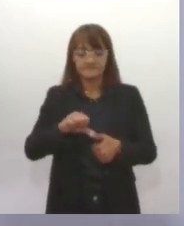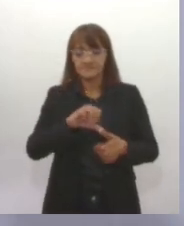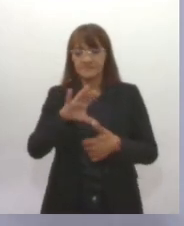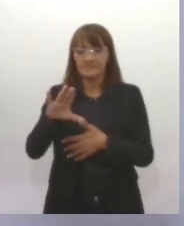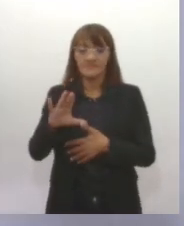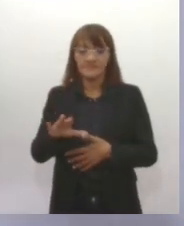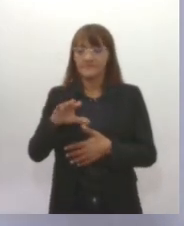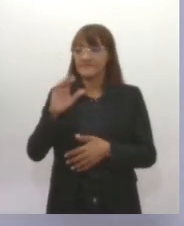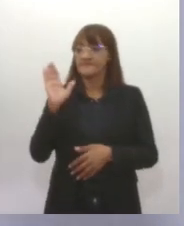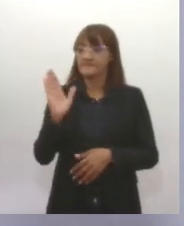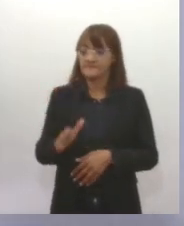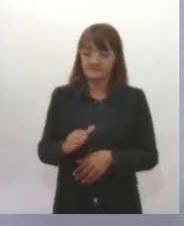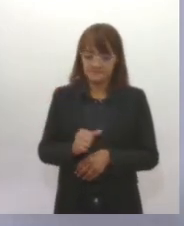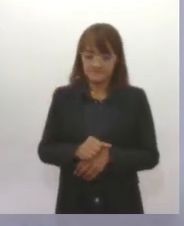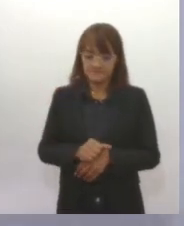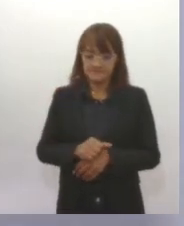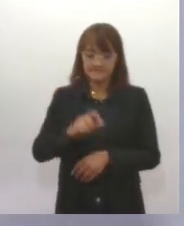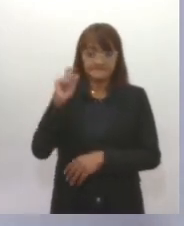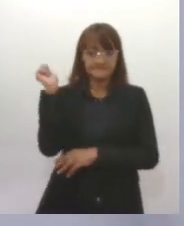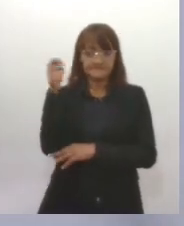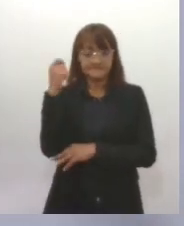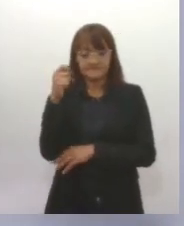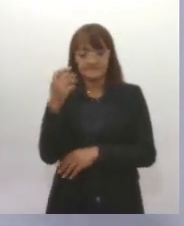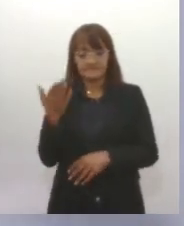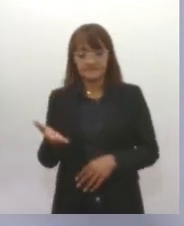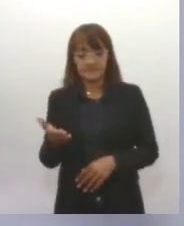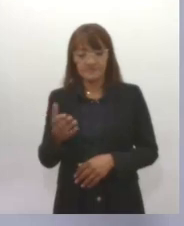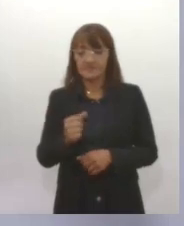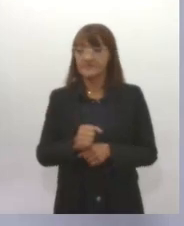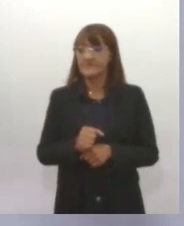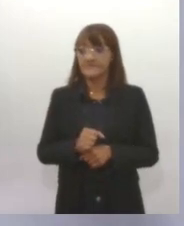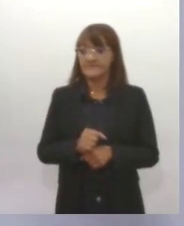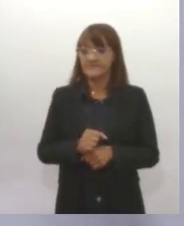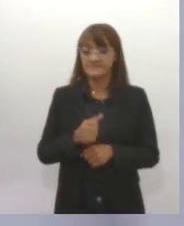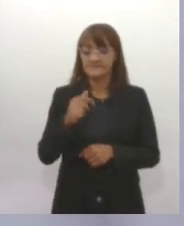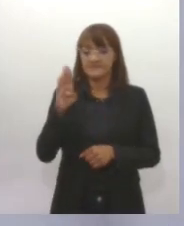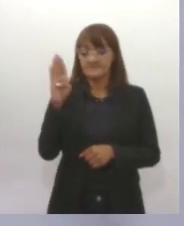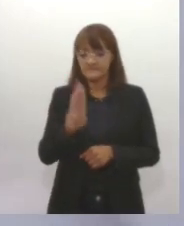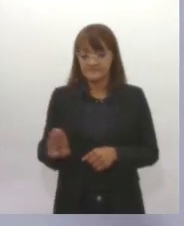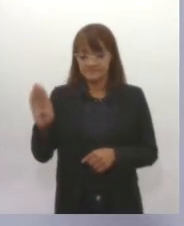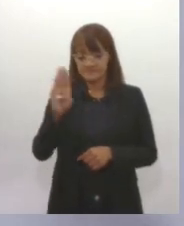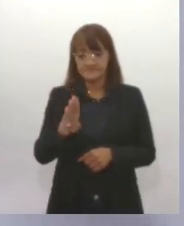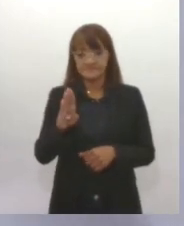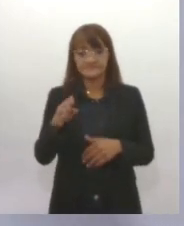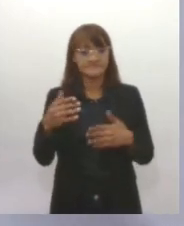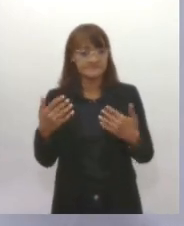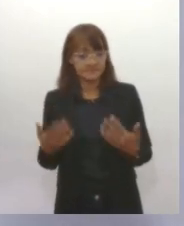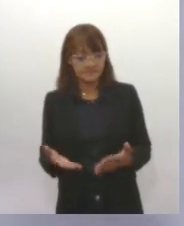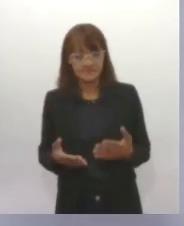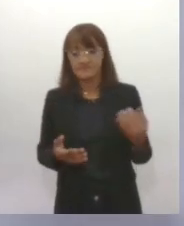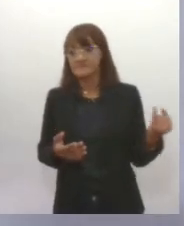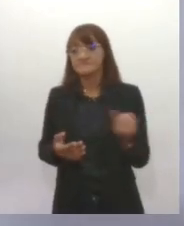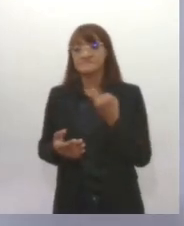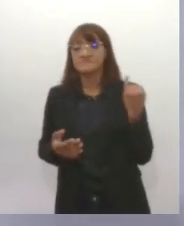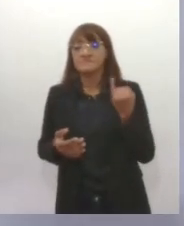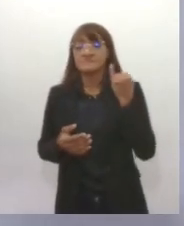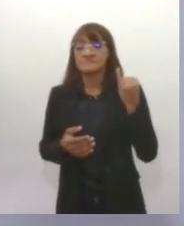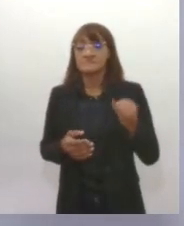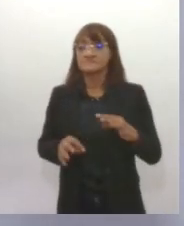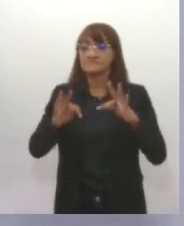que é da América Central, e Bolívia. Foi um encontro muito importante, onde essas mulheres traziam as